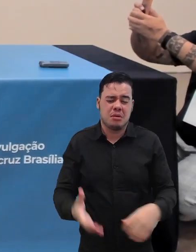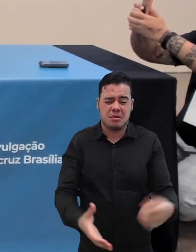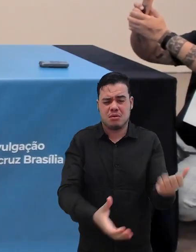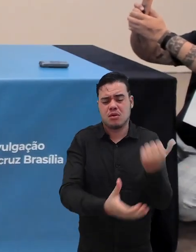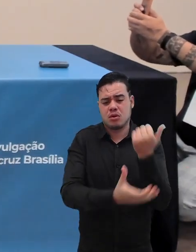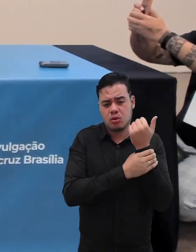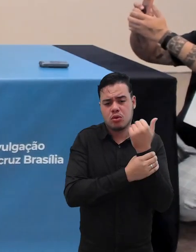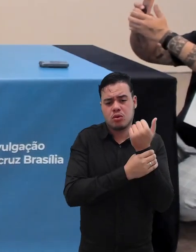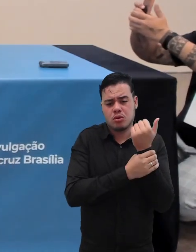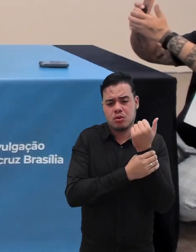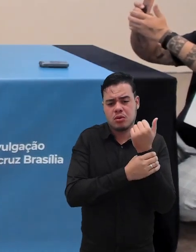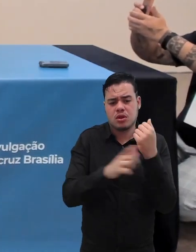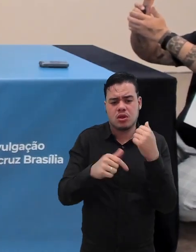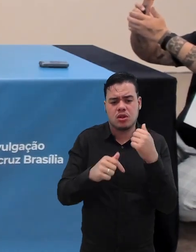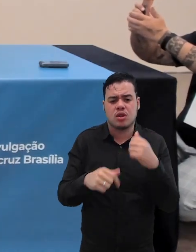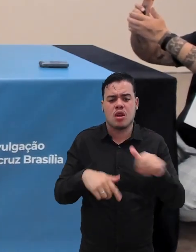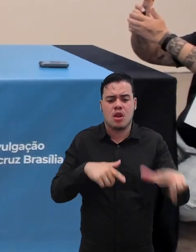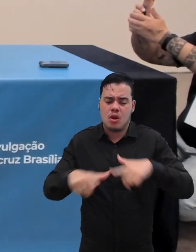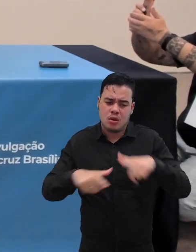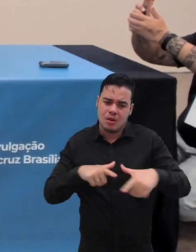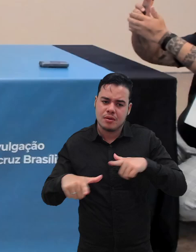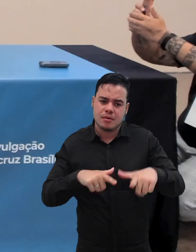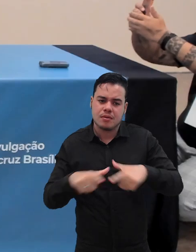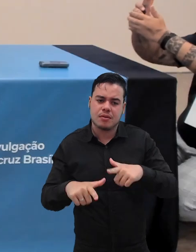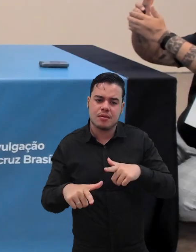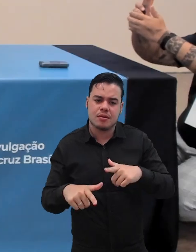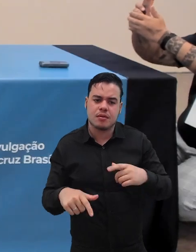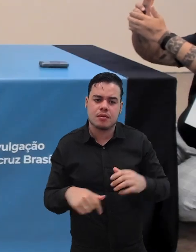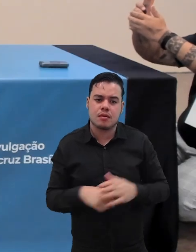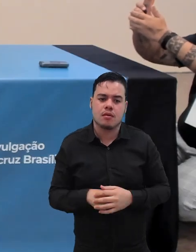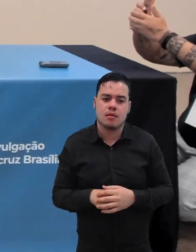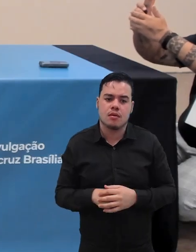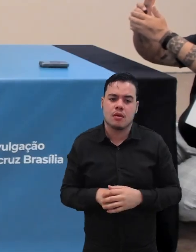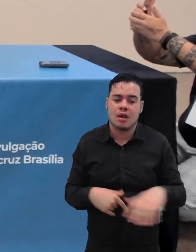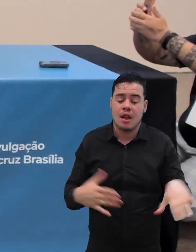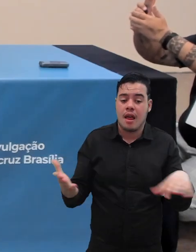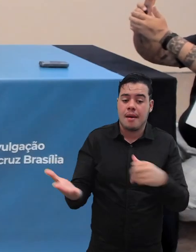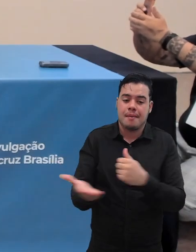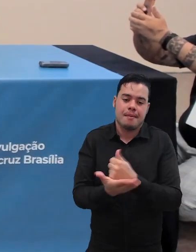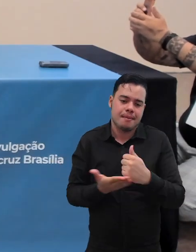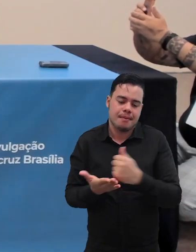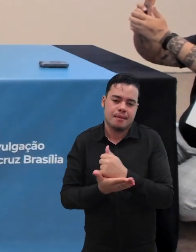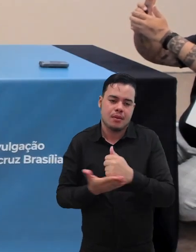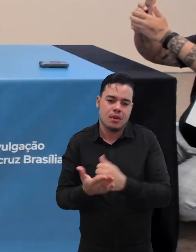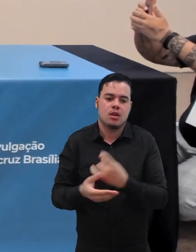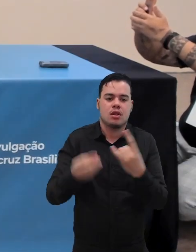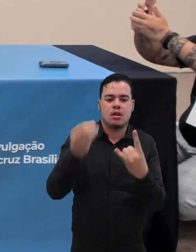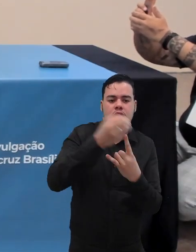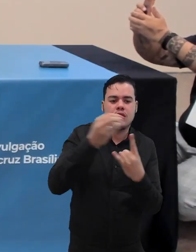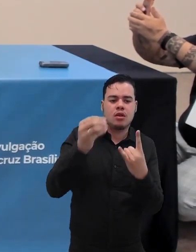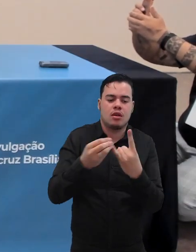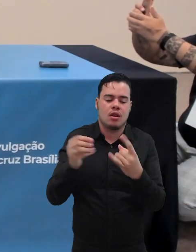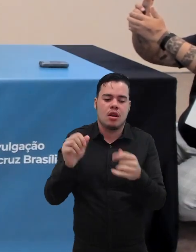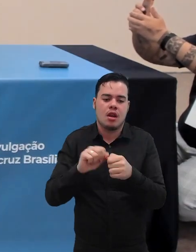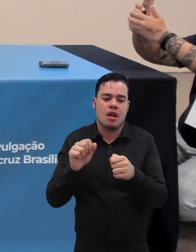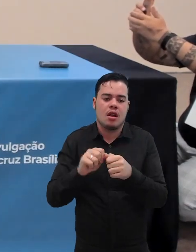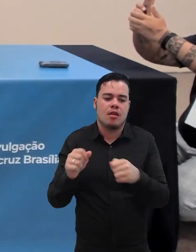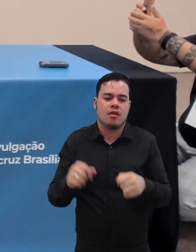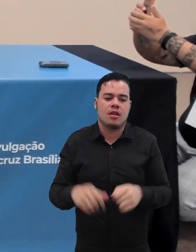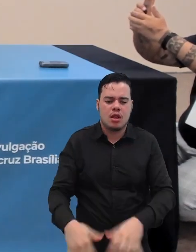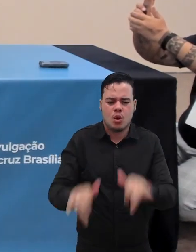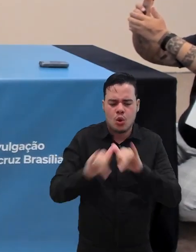comprometidas com essa missão. Né? Na verdade, a essência da Fiocruz é fazer popularização da